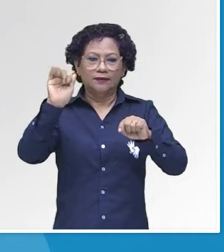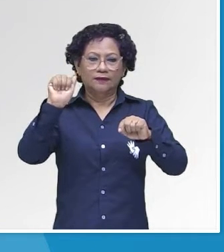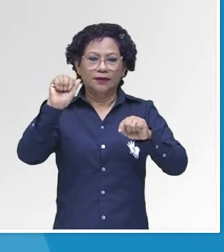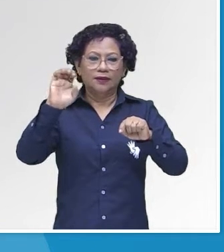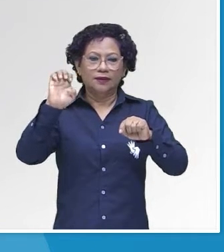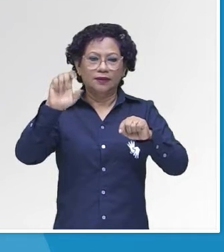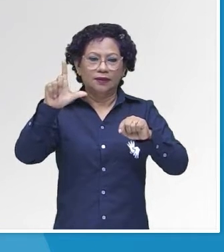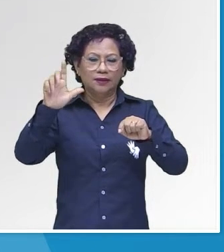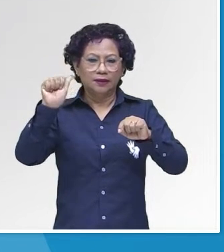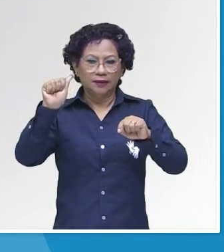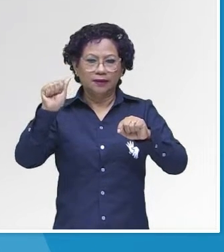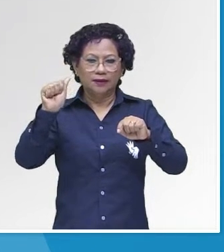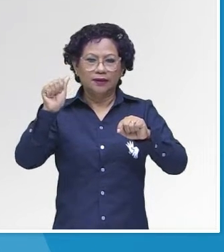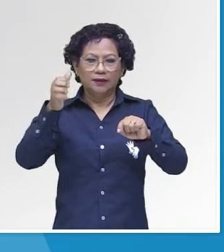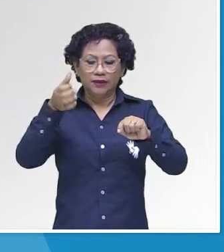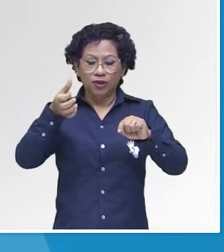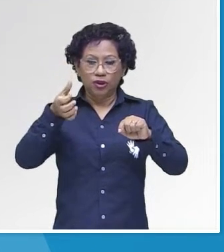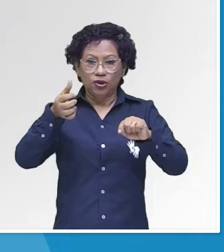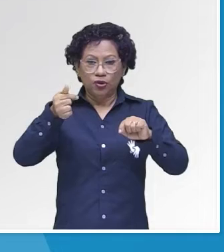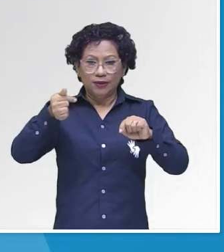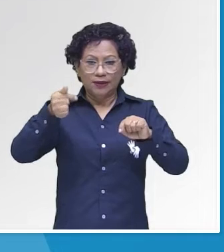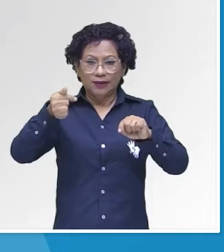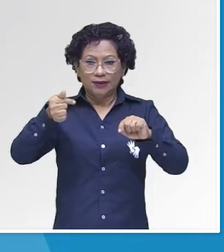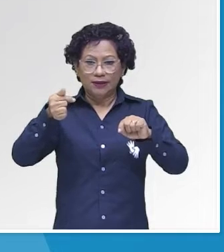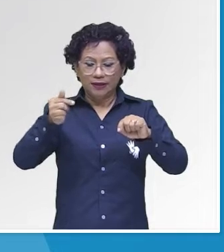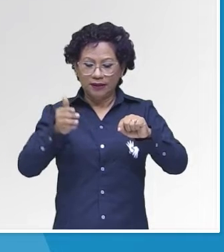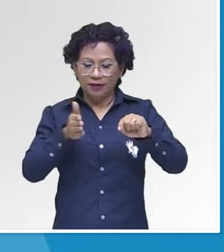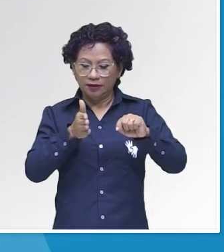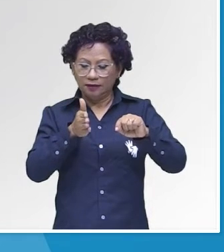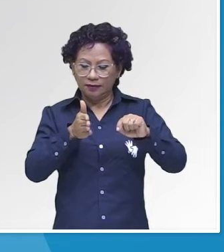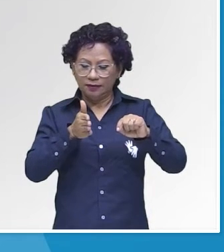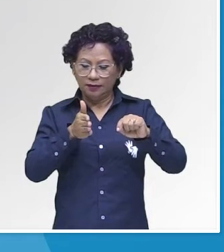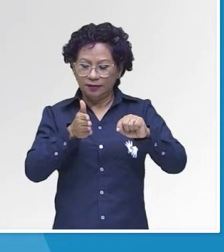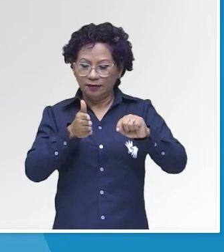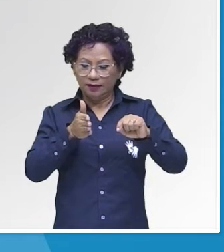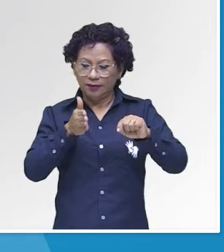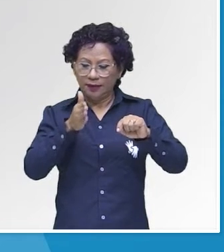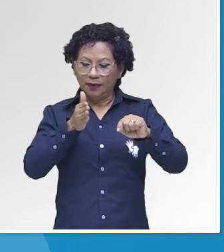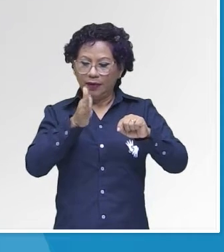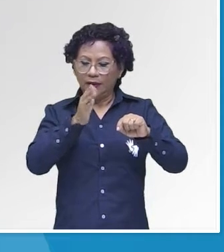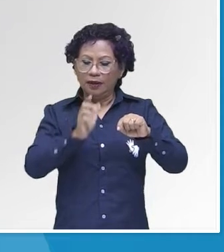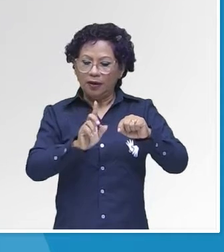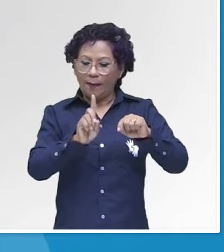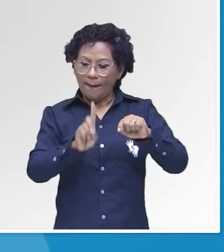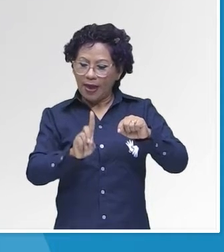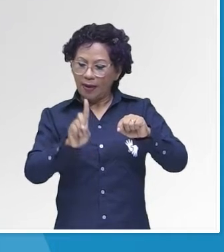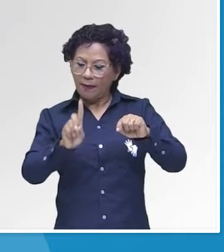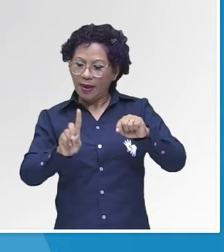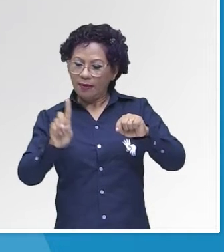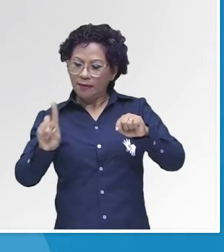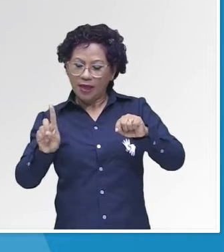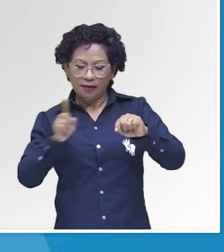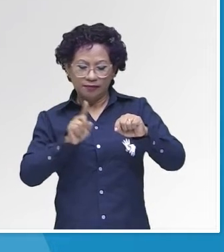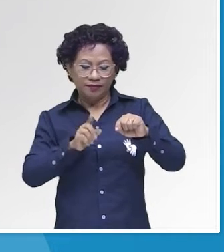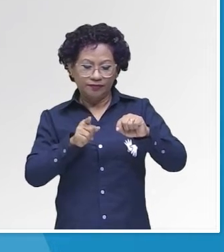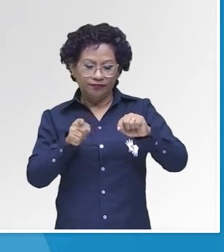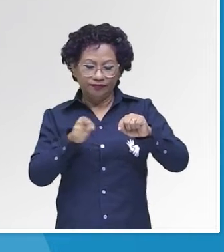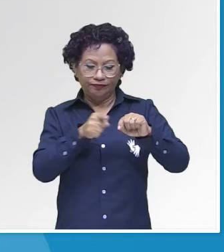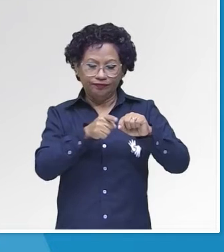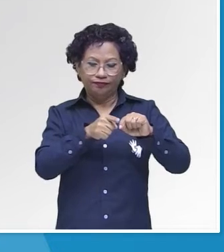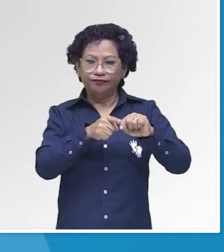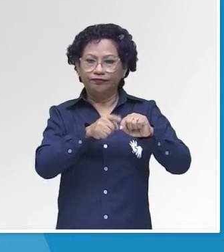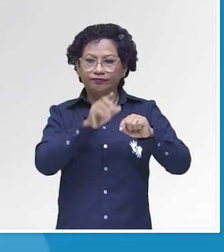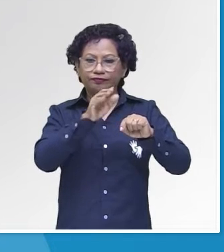também está acima da média. Então, o que a gente pode perceber? Que o resultado, de